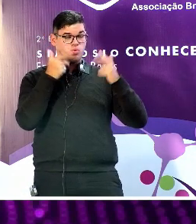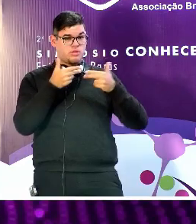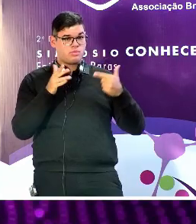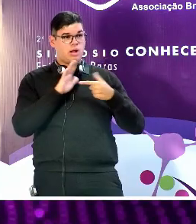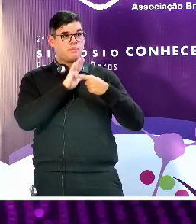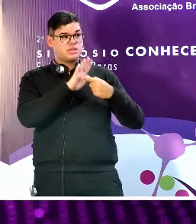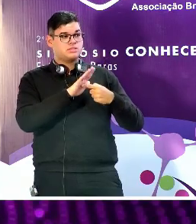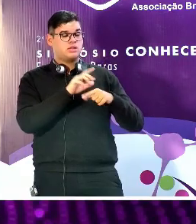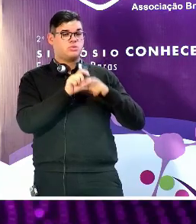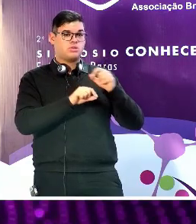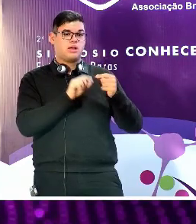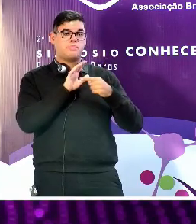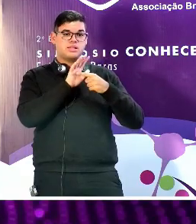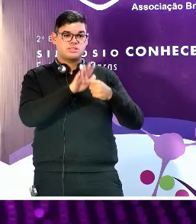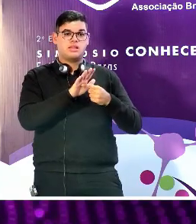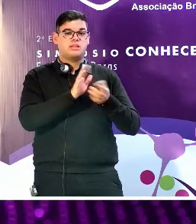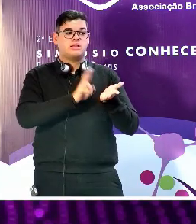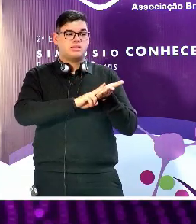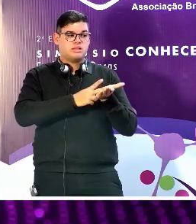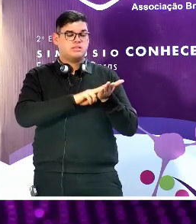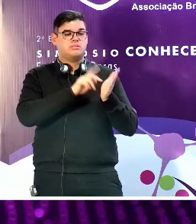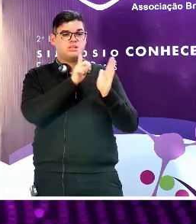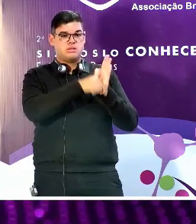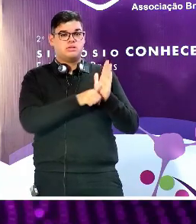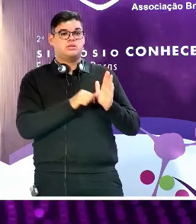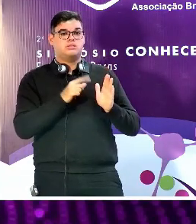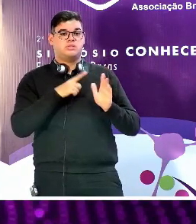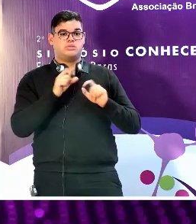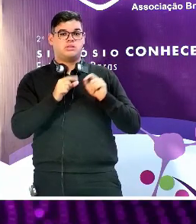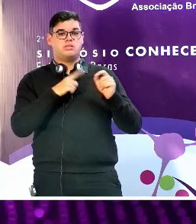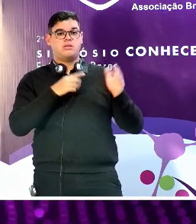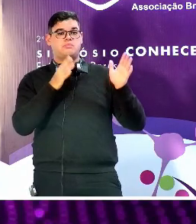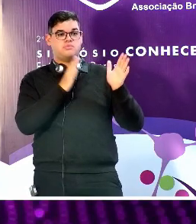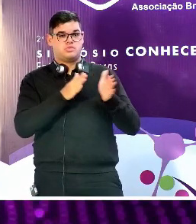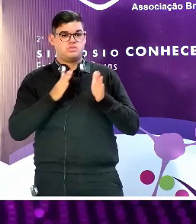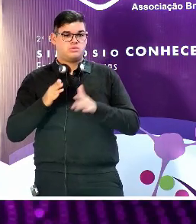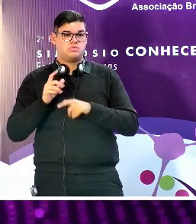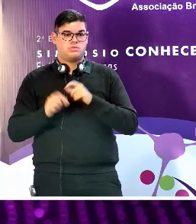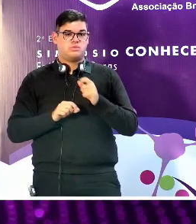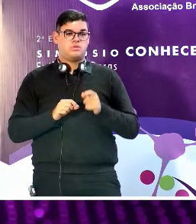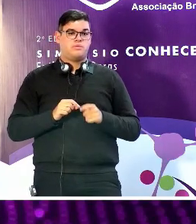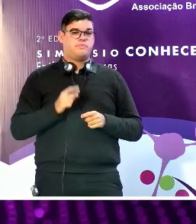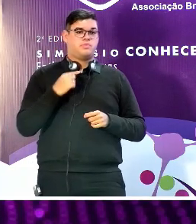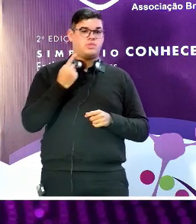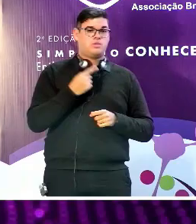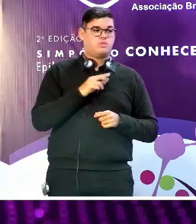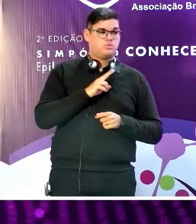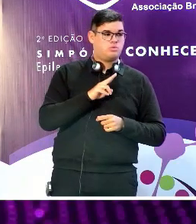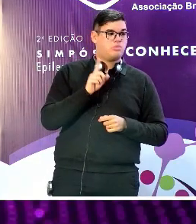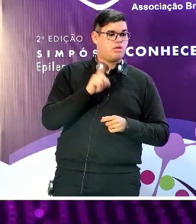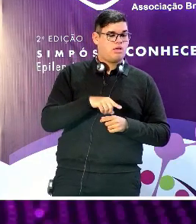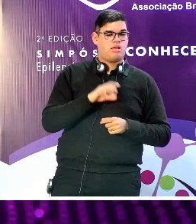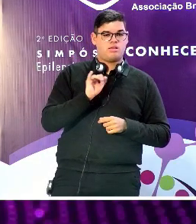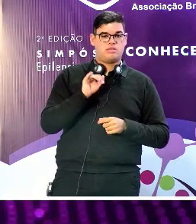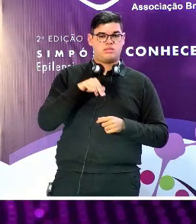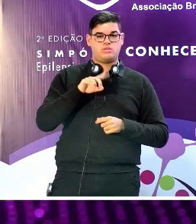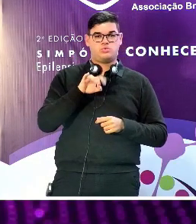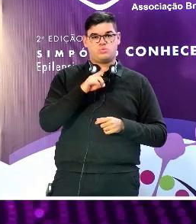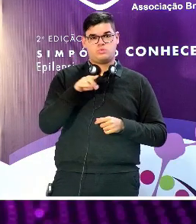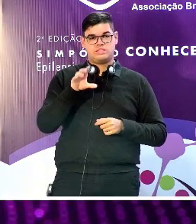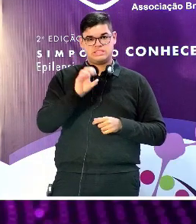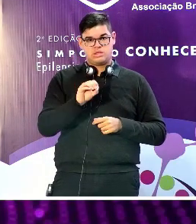crises depois. Então, a gente tem todo um procedimento que a gente chama de indução do status, né,